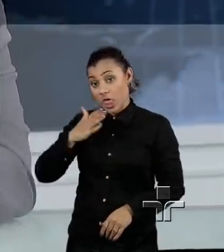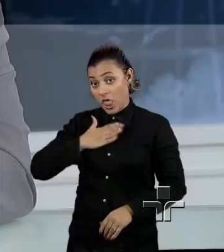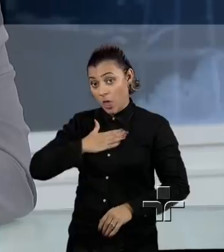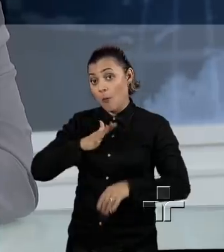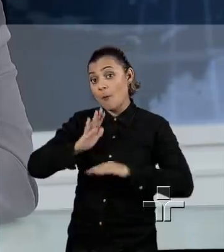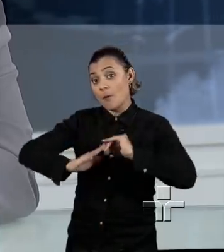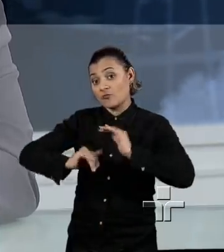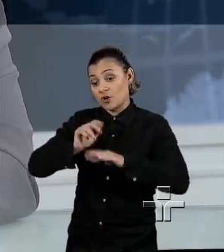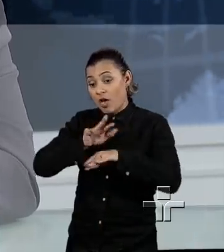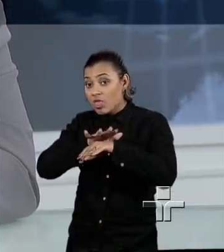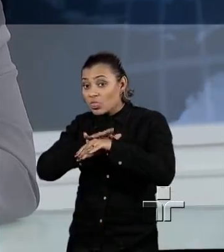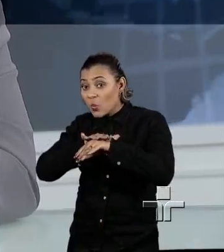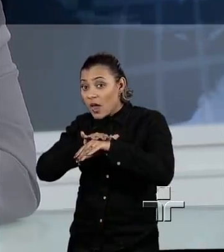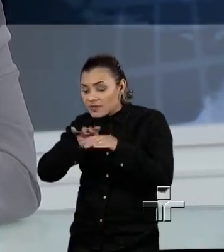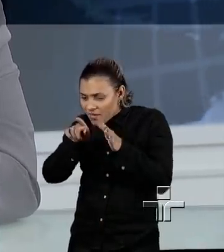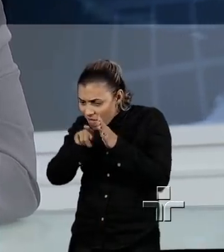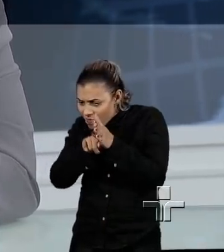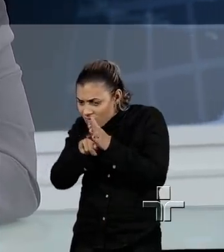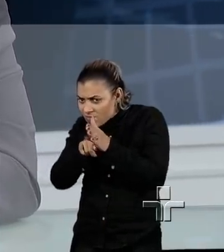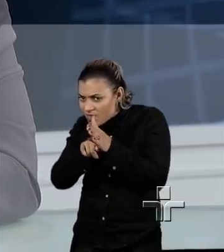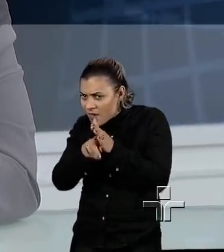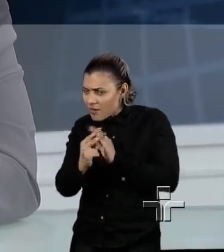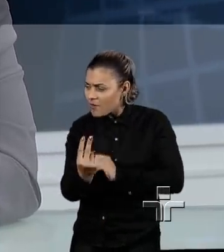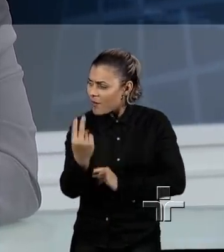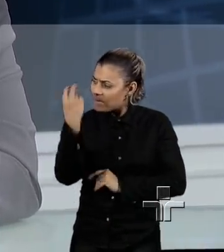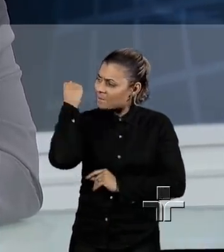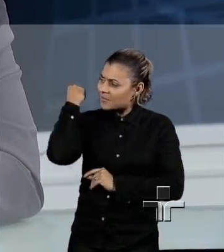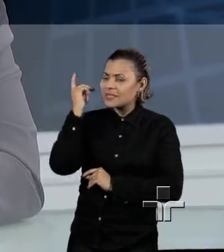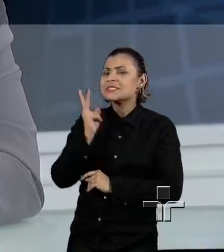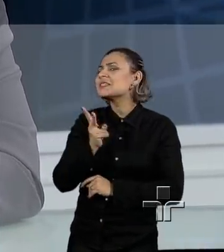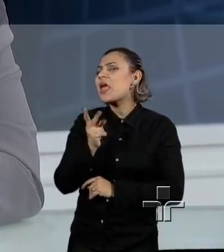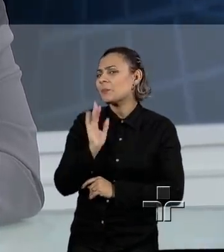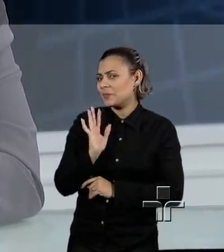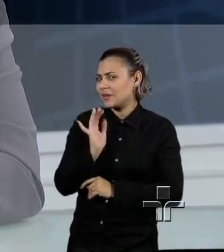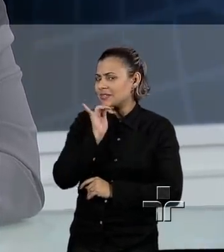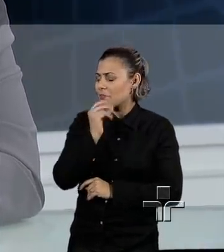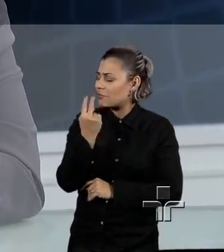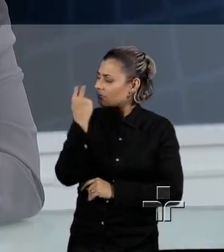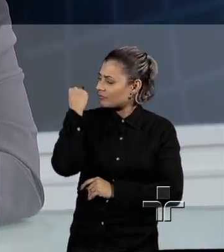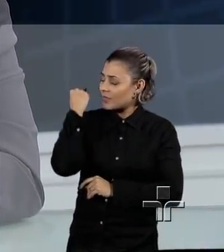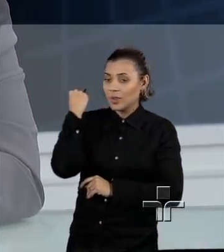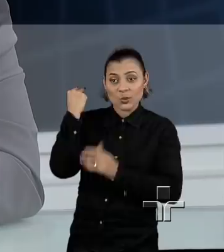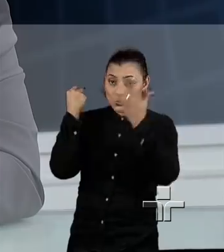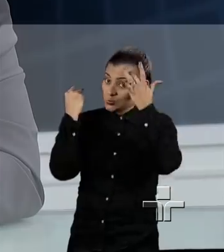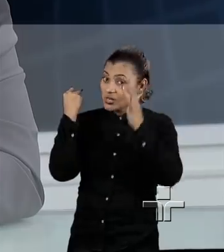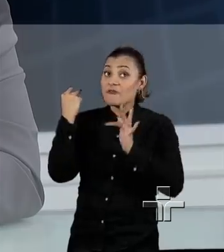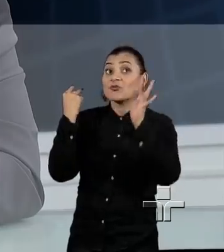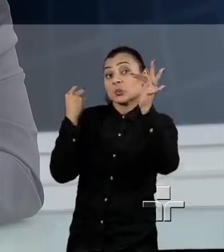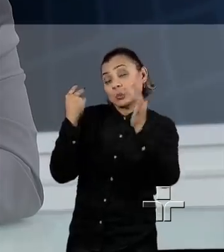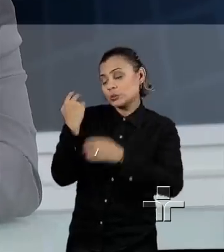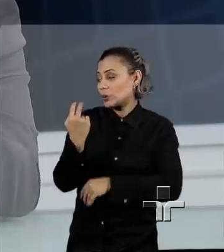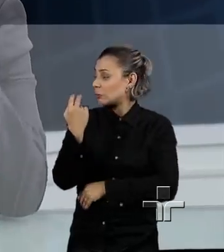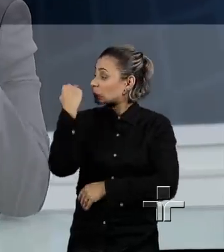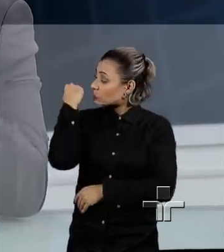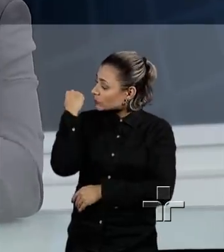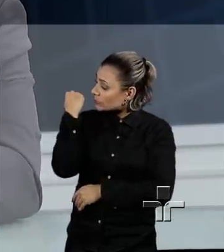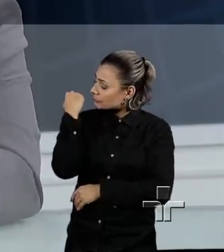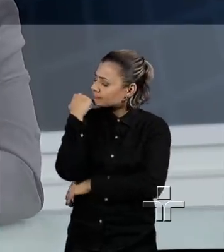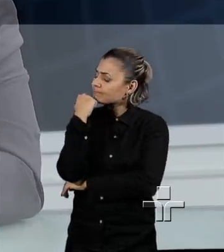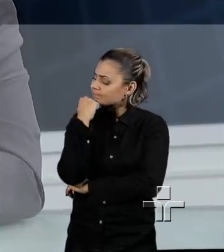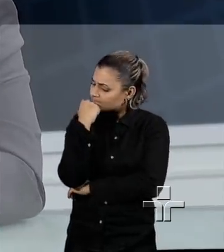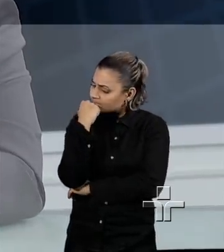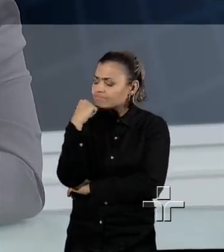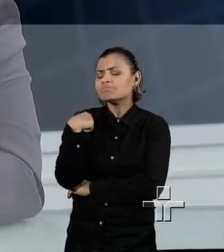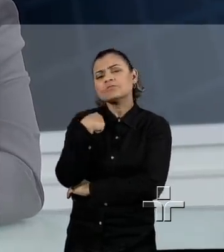trás e vê o que aconteceu, o que causou. Não tem o poder de ver para frente. Mas eu olhando o que aconteceu